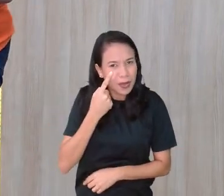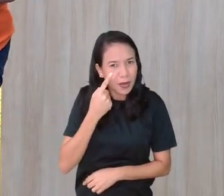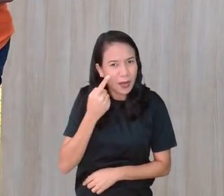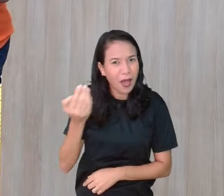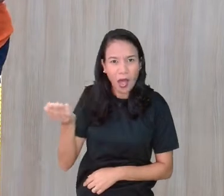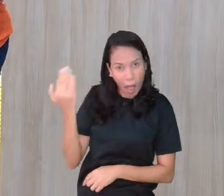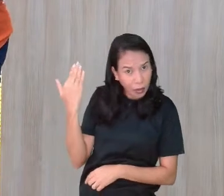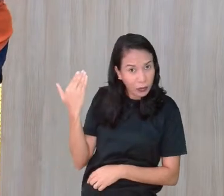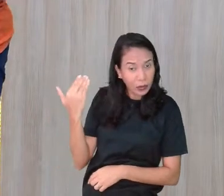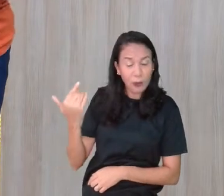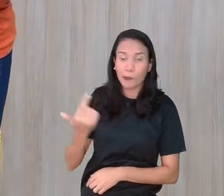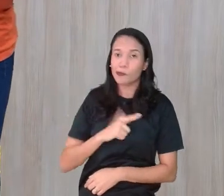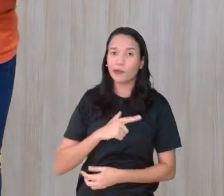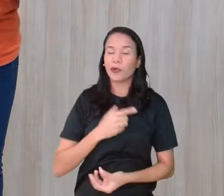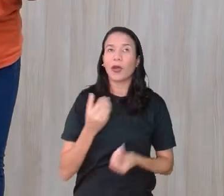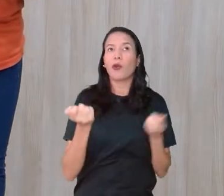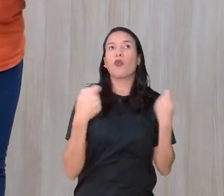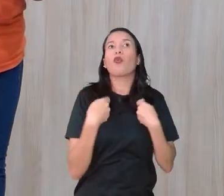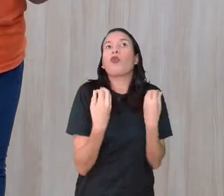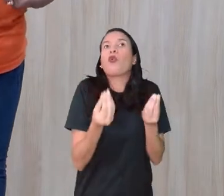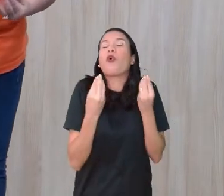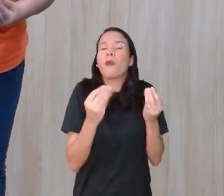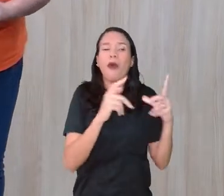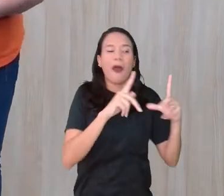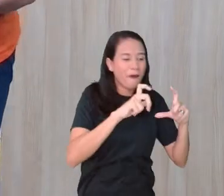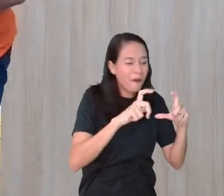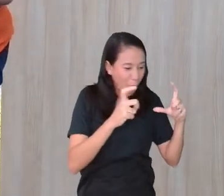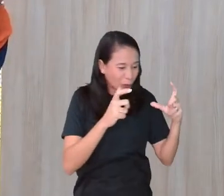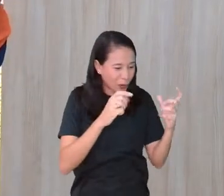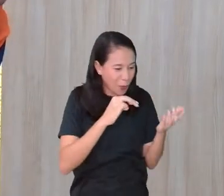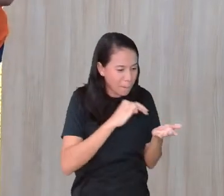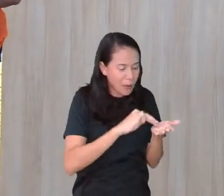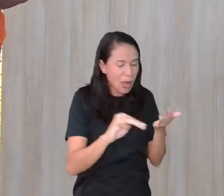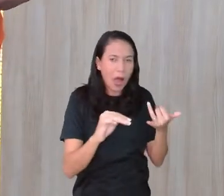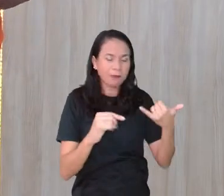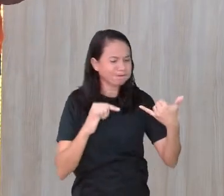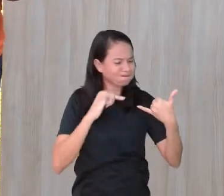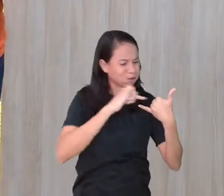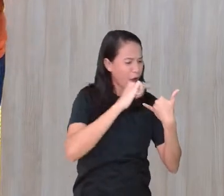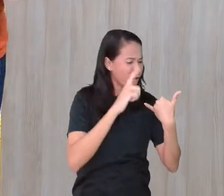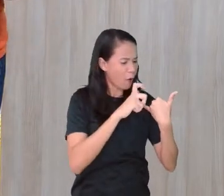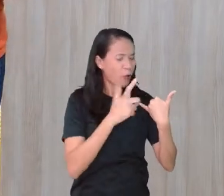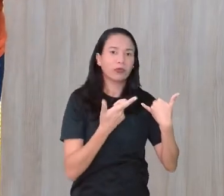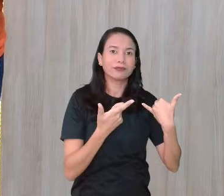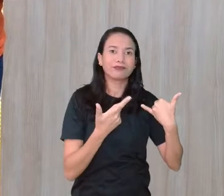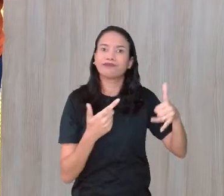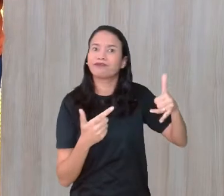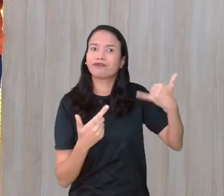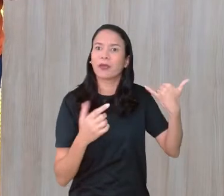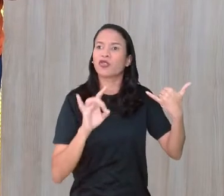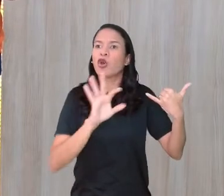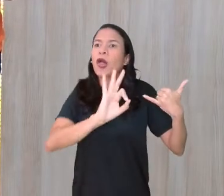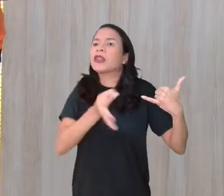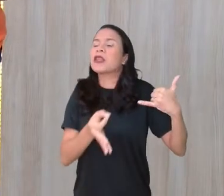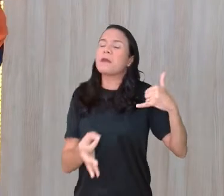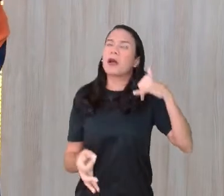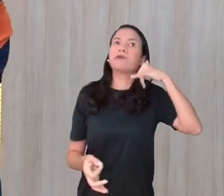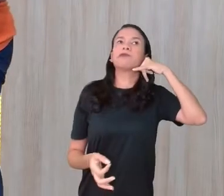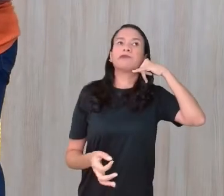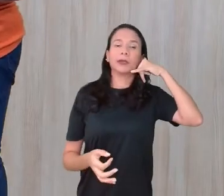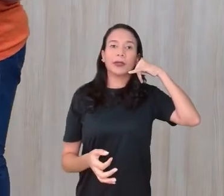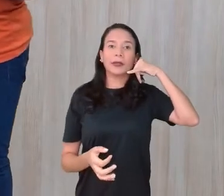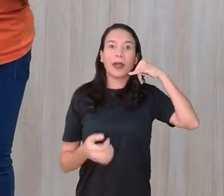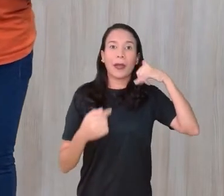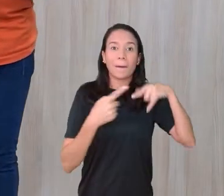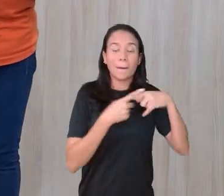como, né, enviar uma foto, assistir um vídeo, ele era apenas um simples telefone. E